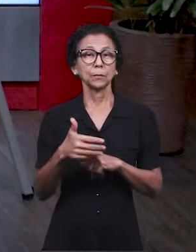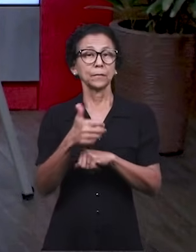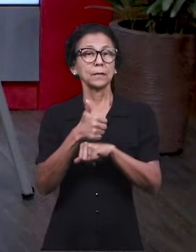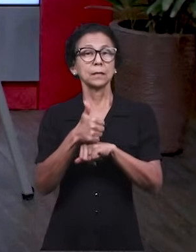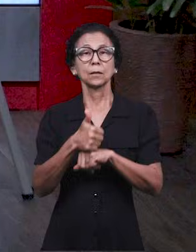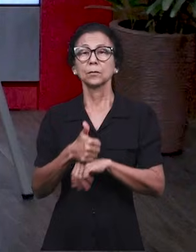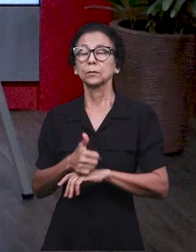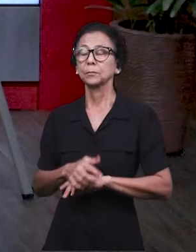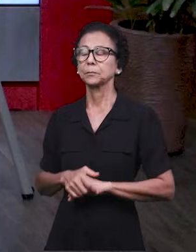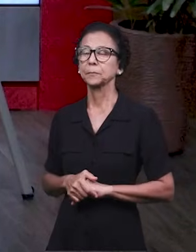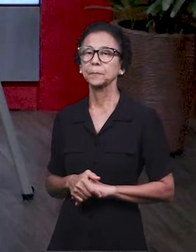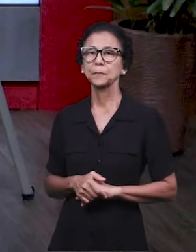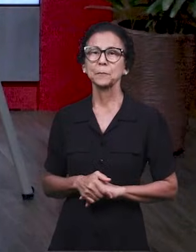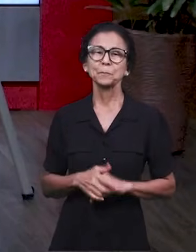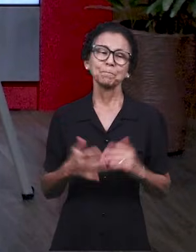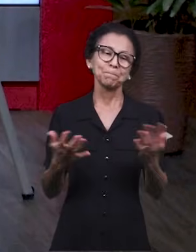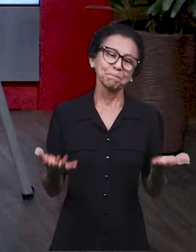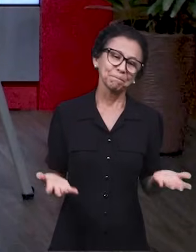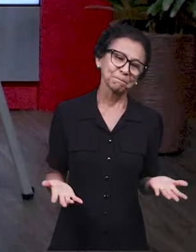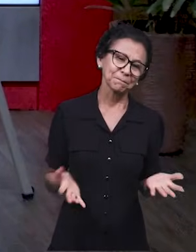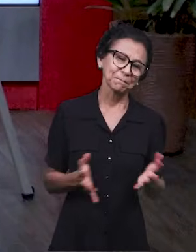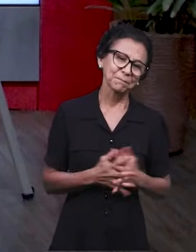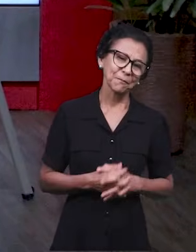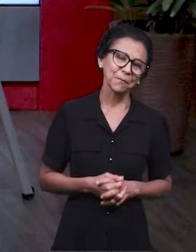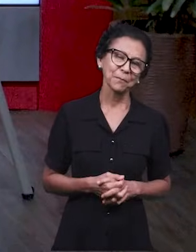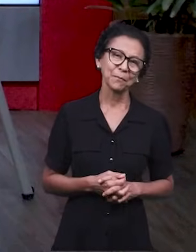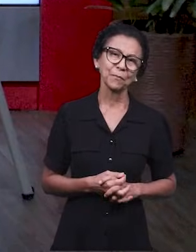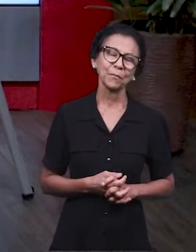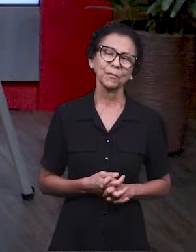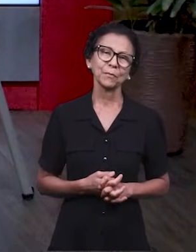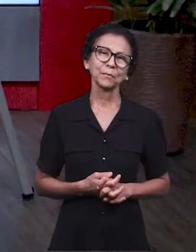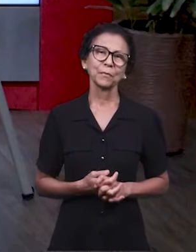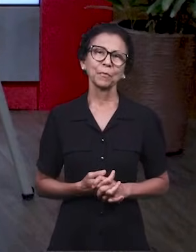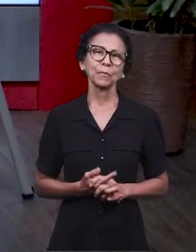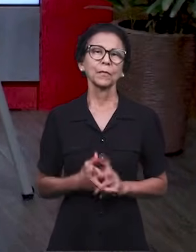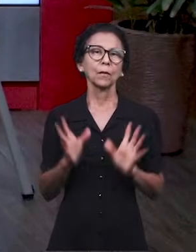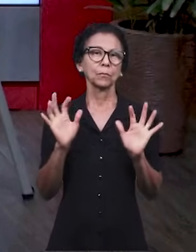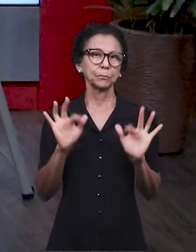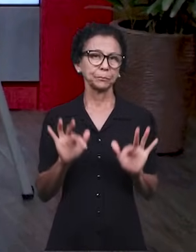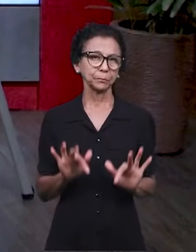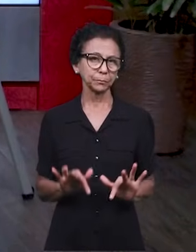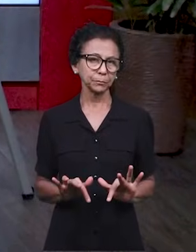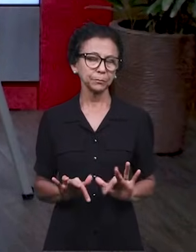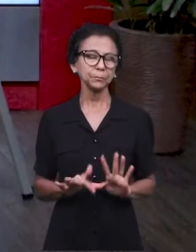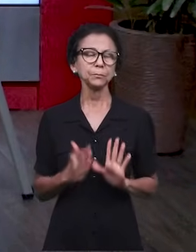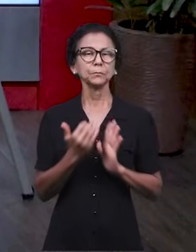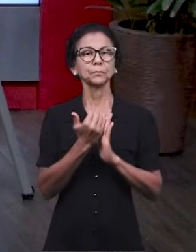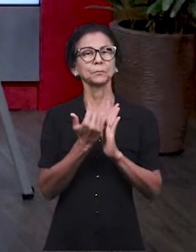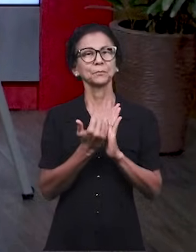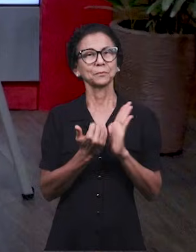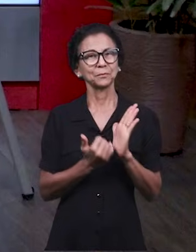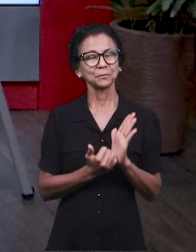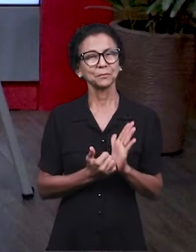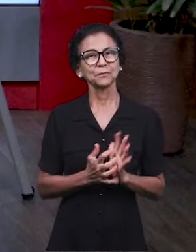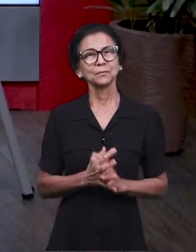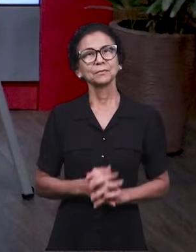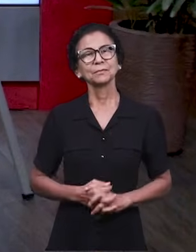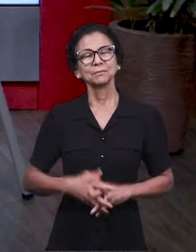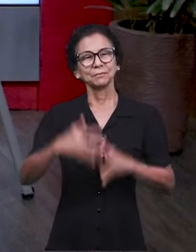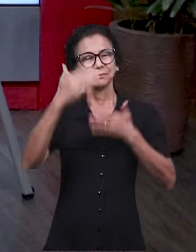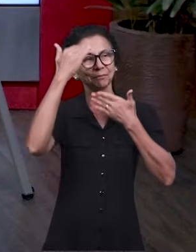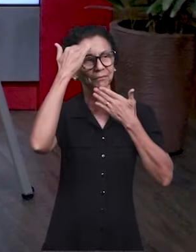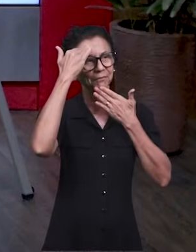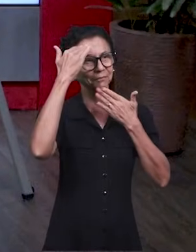bom. Bem, estamos chegando ao encerramento, ao final de mais um programa.